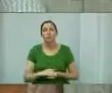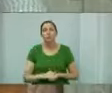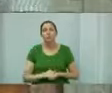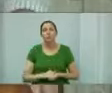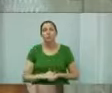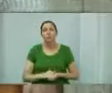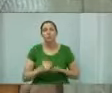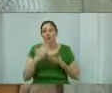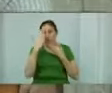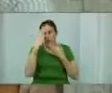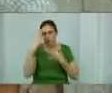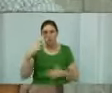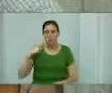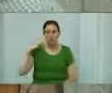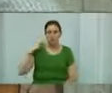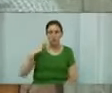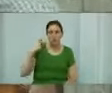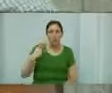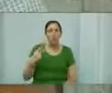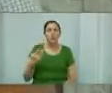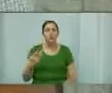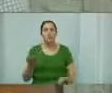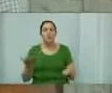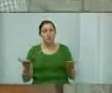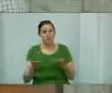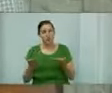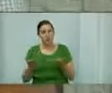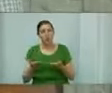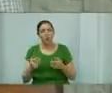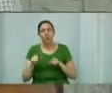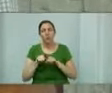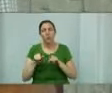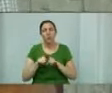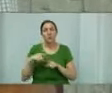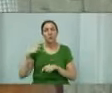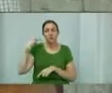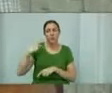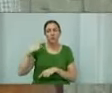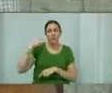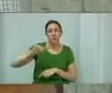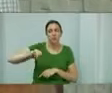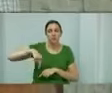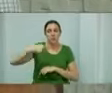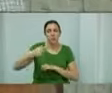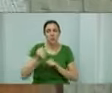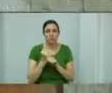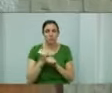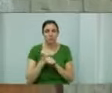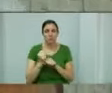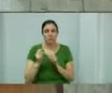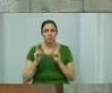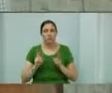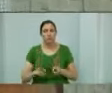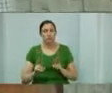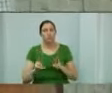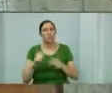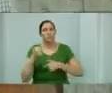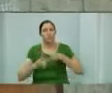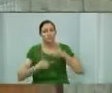uma referência aos vereadores eleitos que estão aqui presentes. Minha saudação e continuaremos a trabalhar na mesma